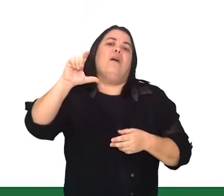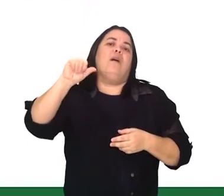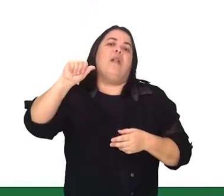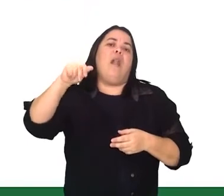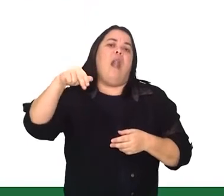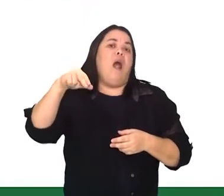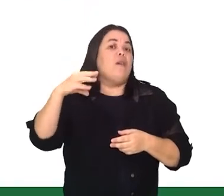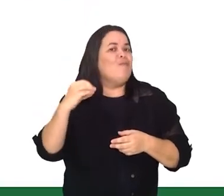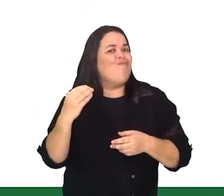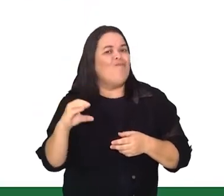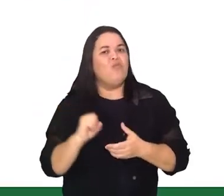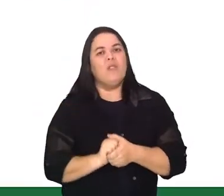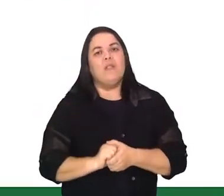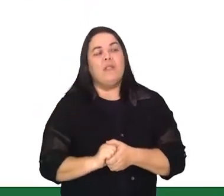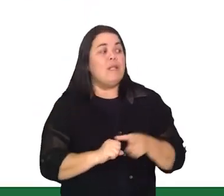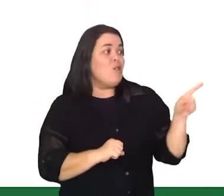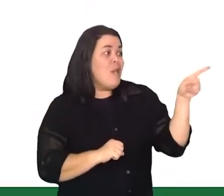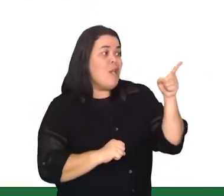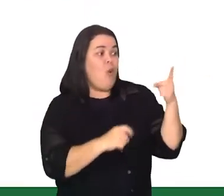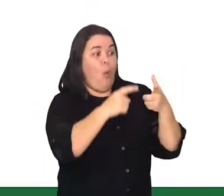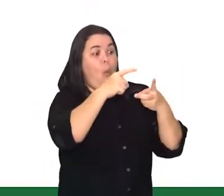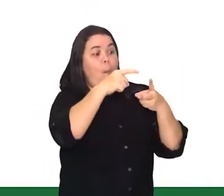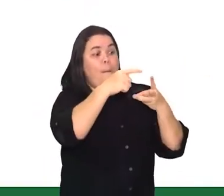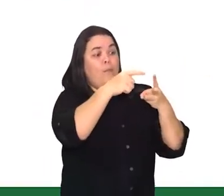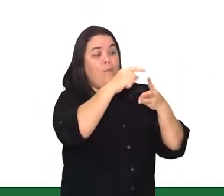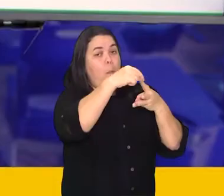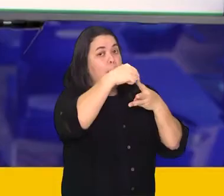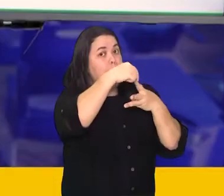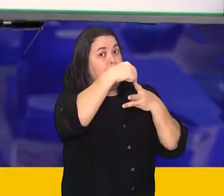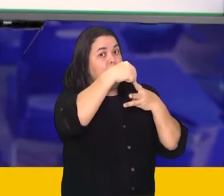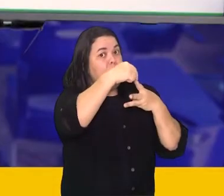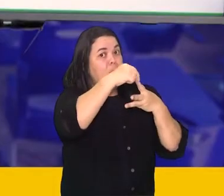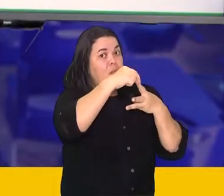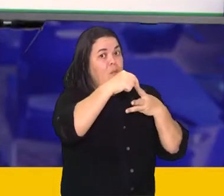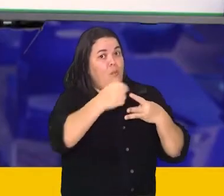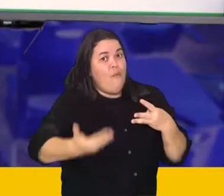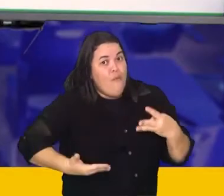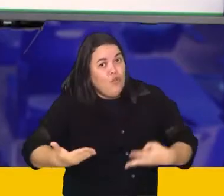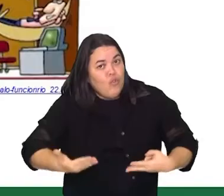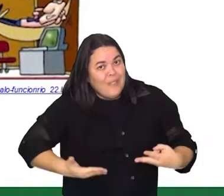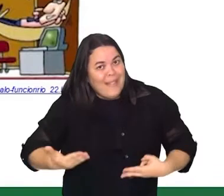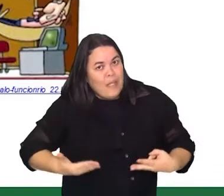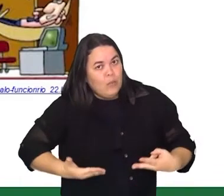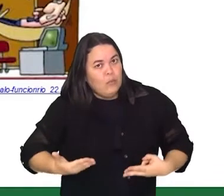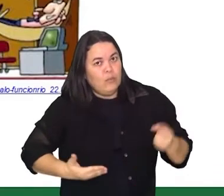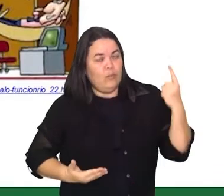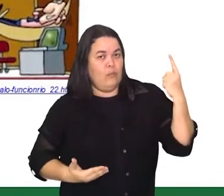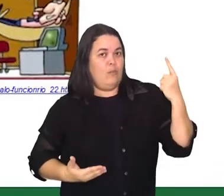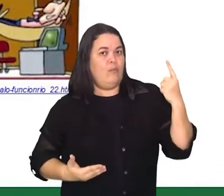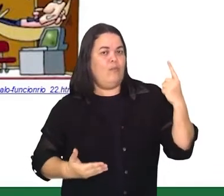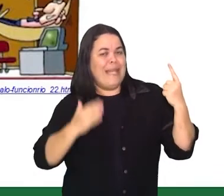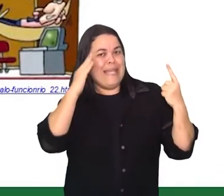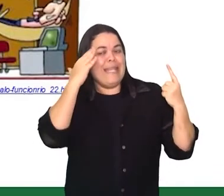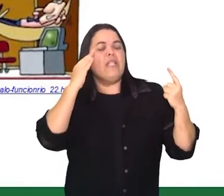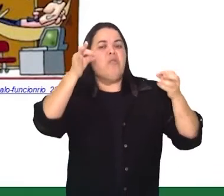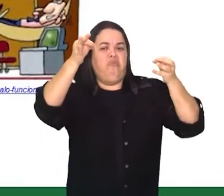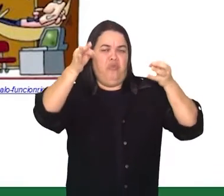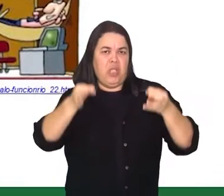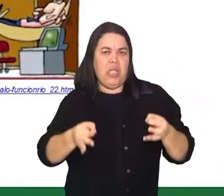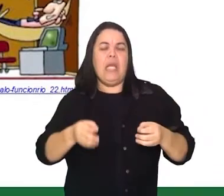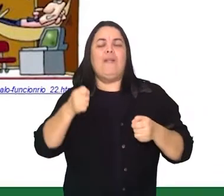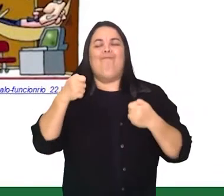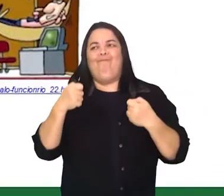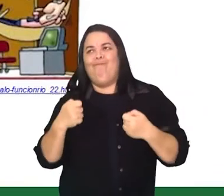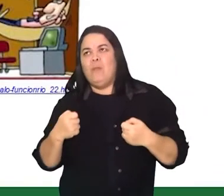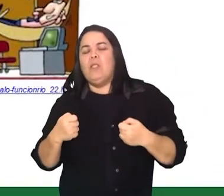O primeiro funcionário, deixa eu voltar aqui um pouquinho. O primeiro funcionário entendeu exatamente o que estava